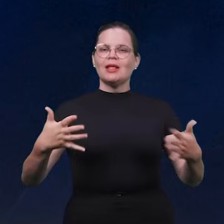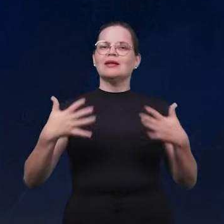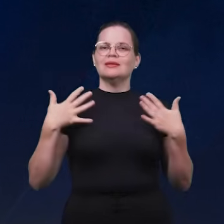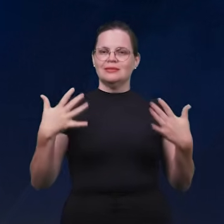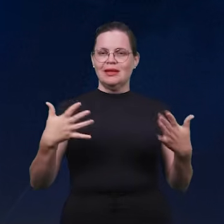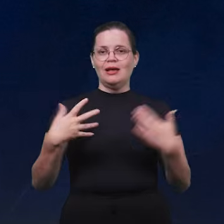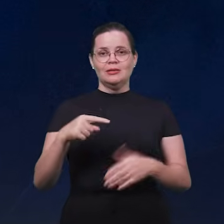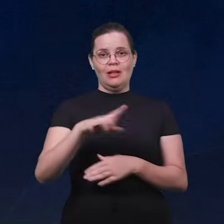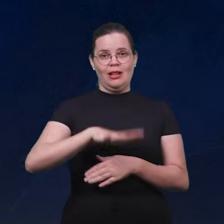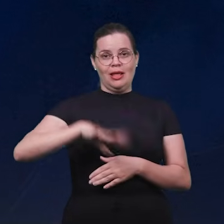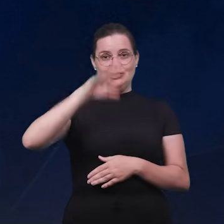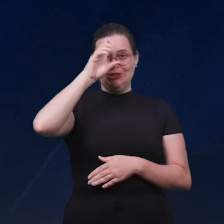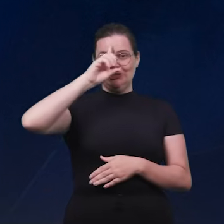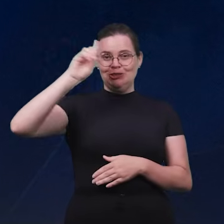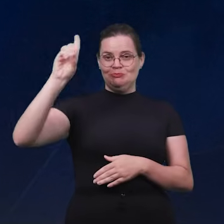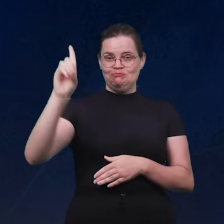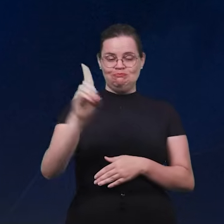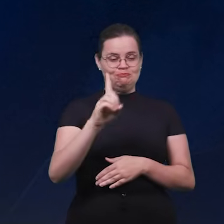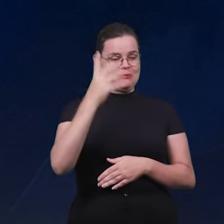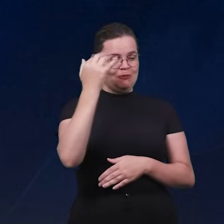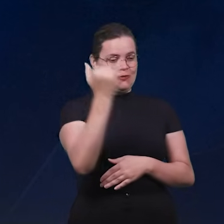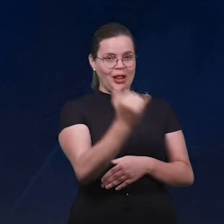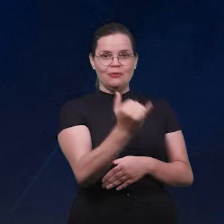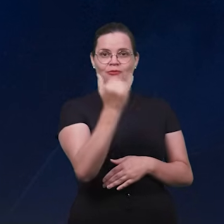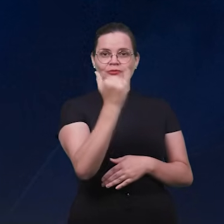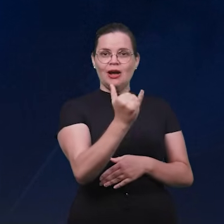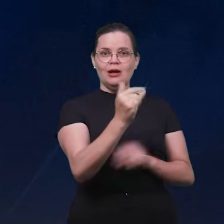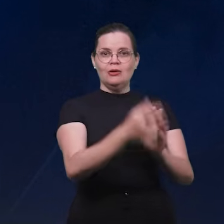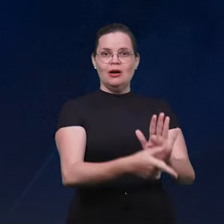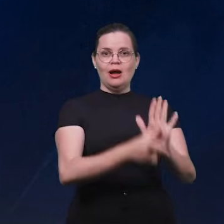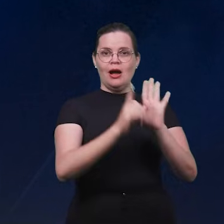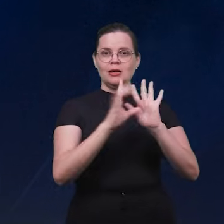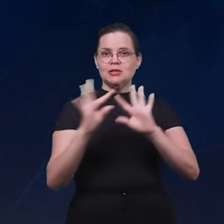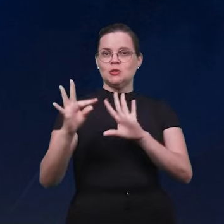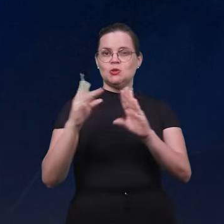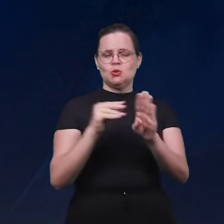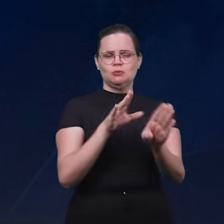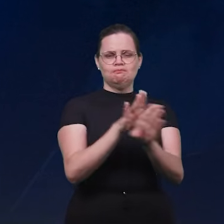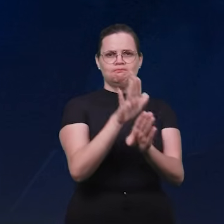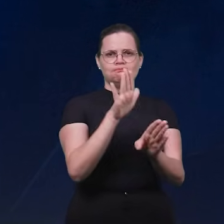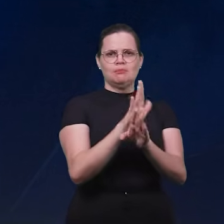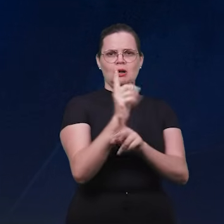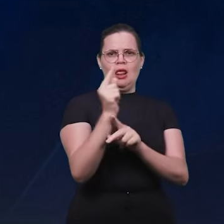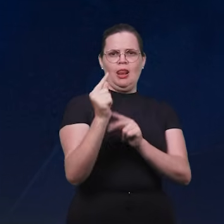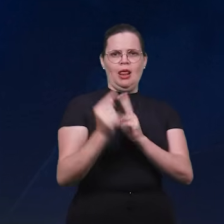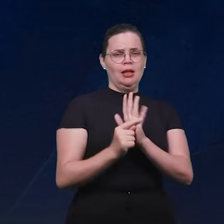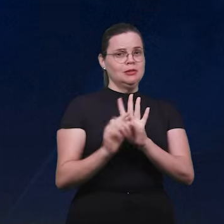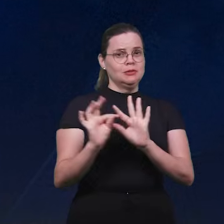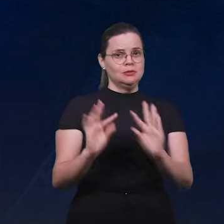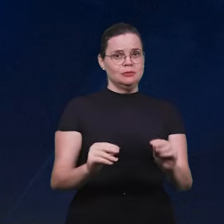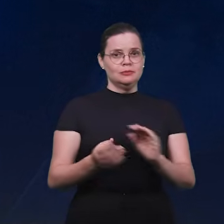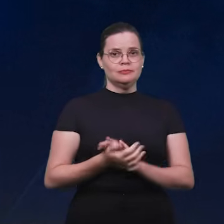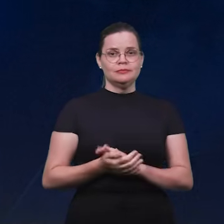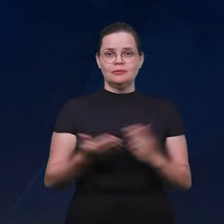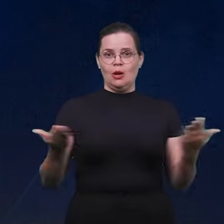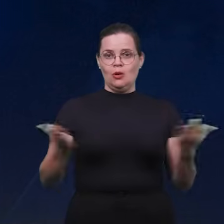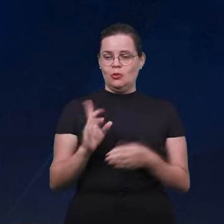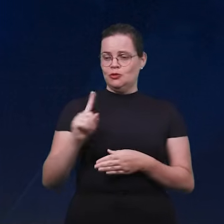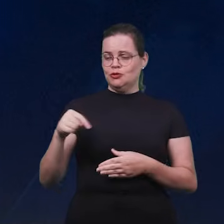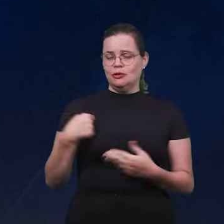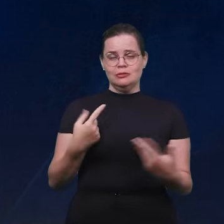os quais Deus lhes falou com antecedência. Hoje, nós estamos vivendo a